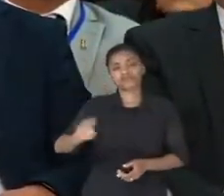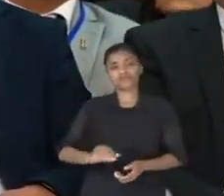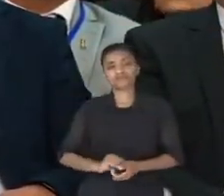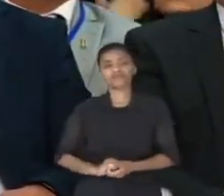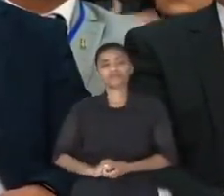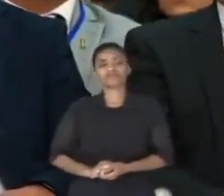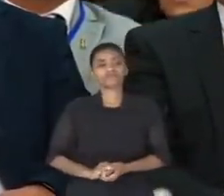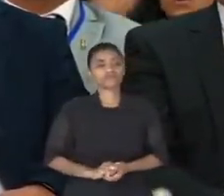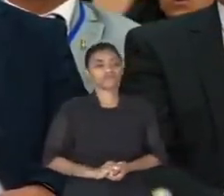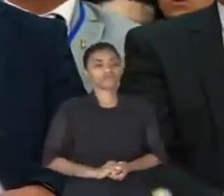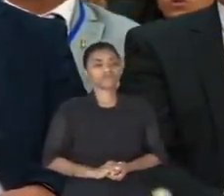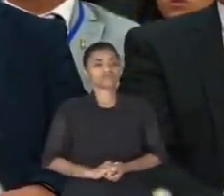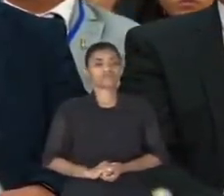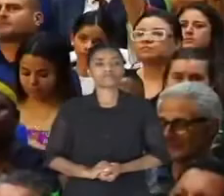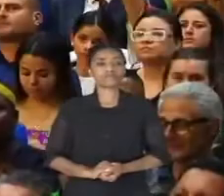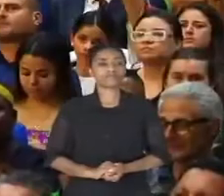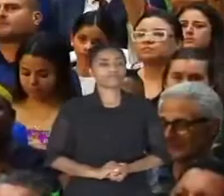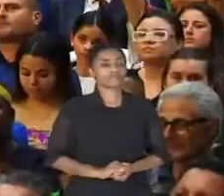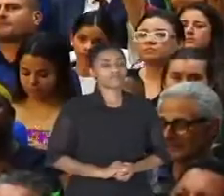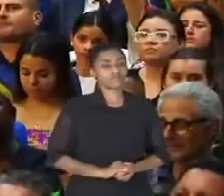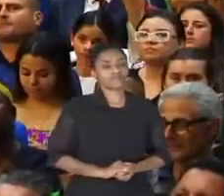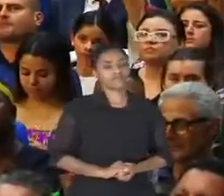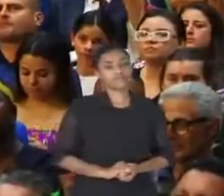Escute, escute, escute.